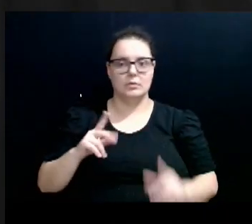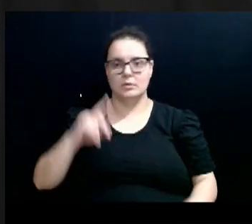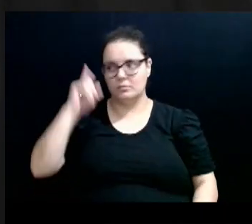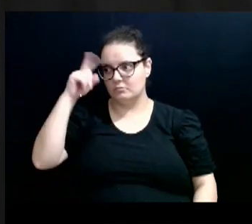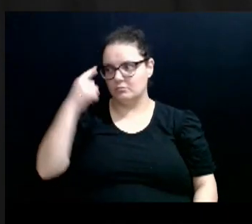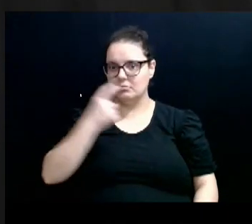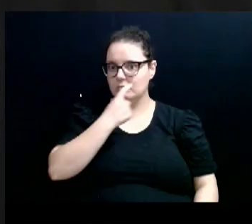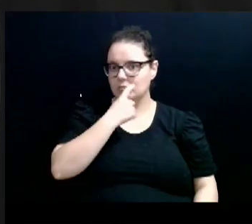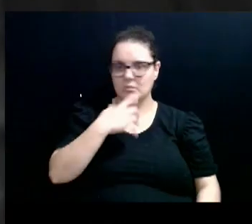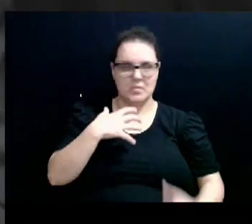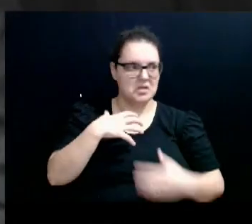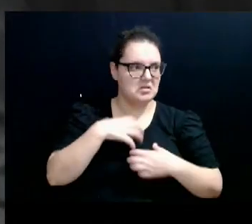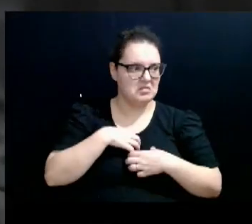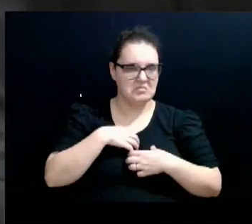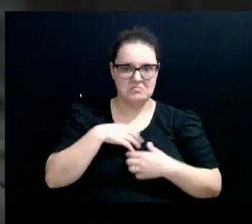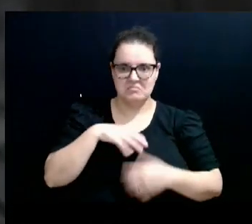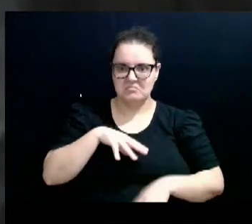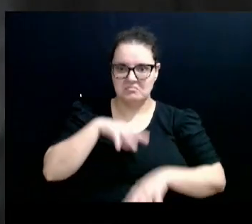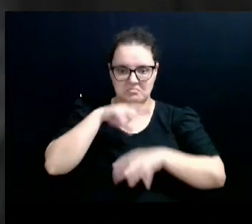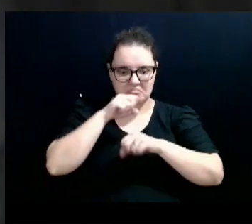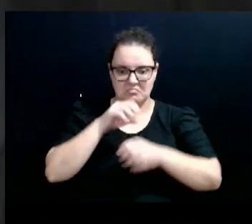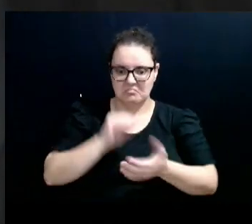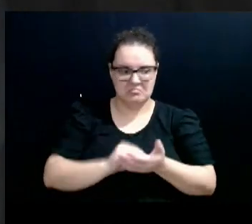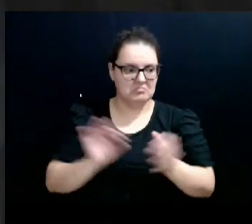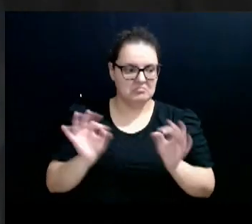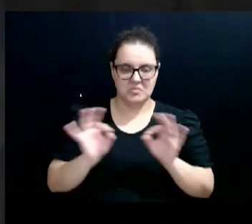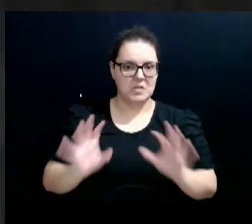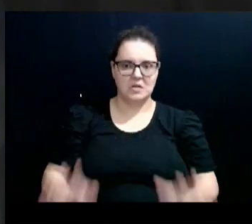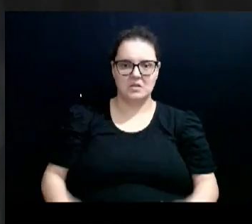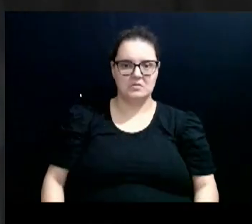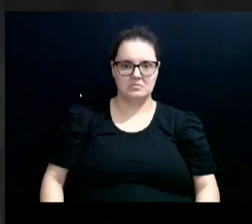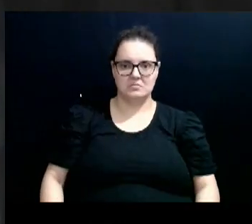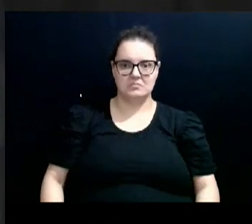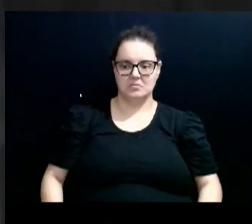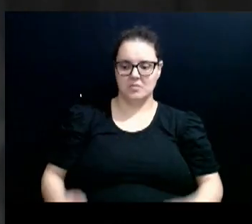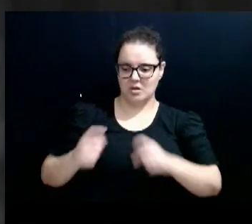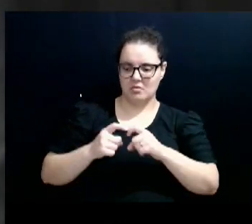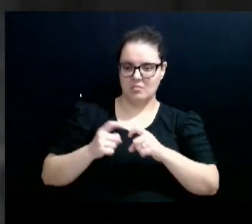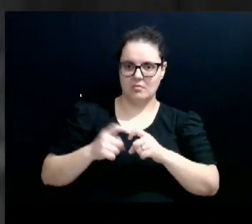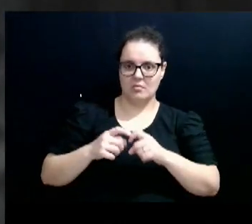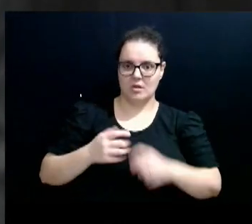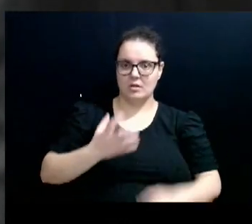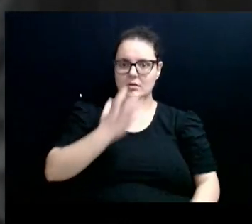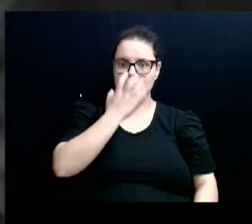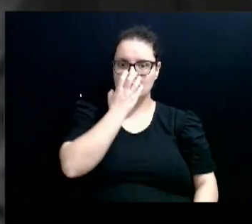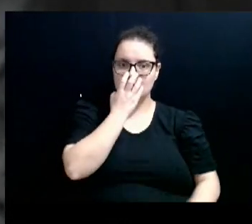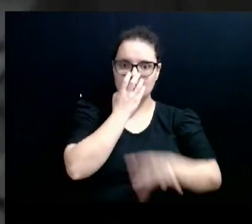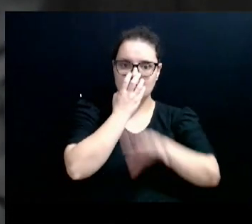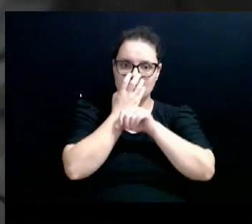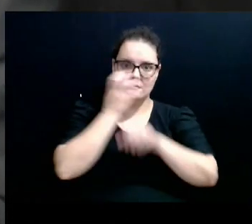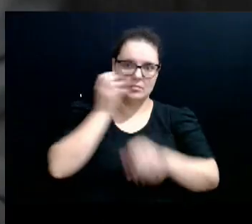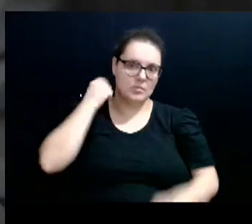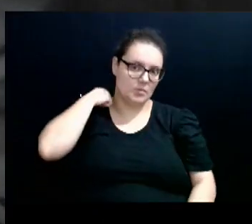dessas coisas. Me colocaram, o médico me colocou o oxigênio, eu peguei o